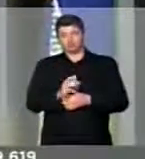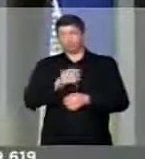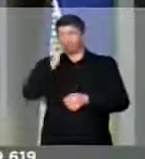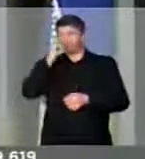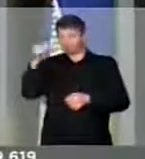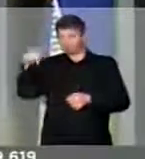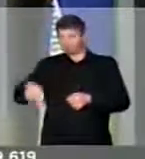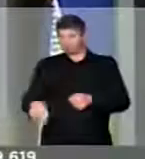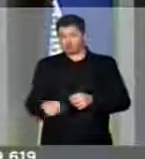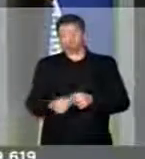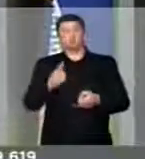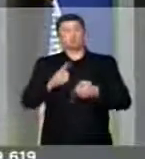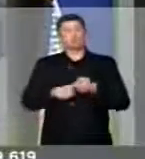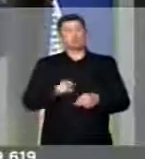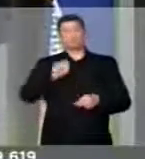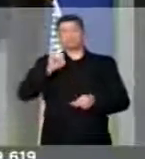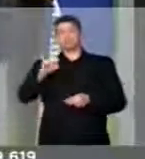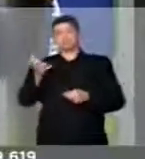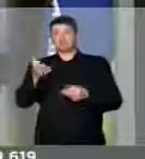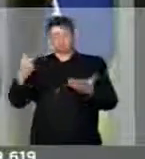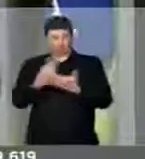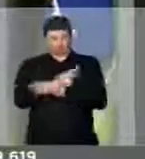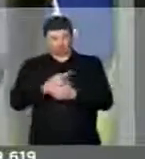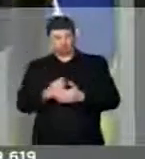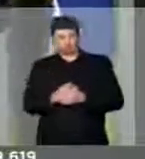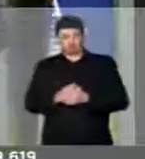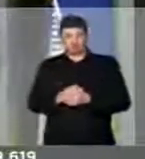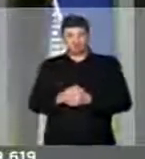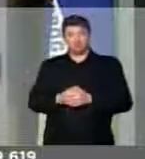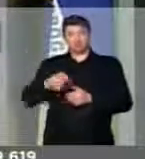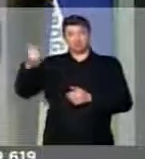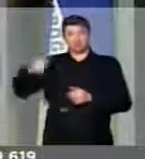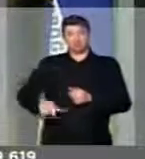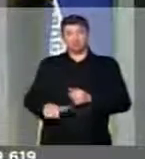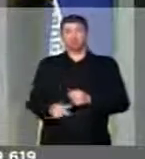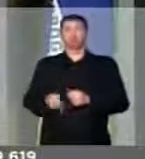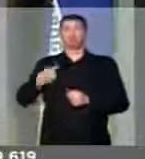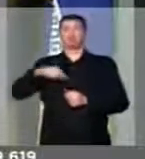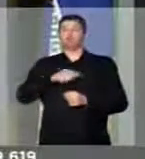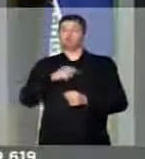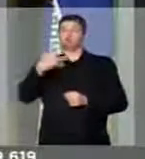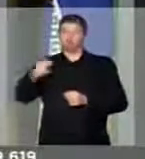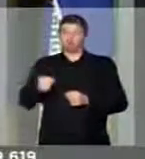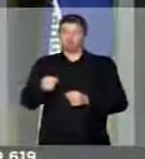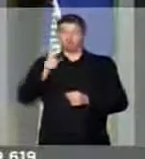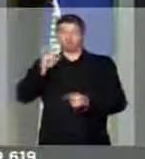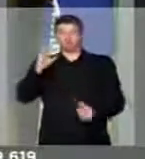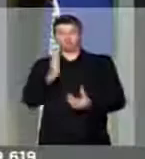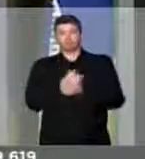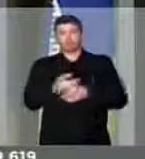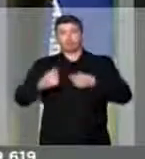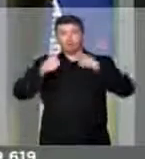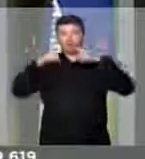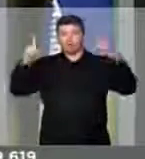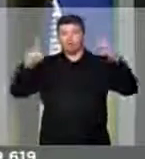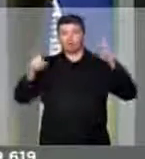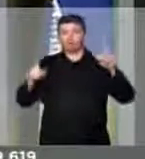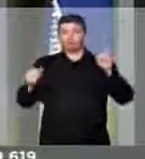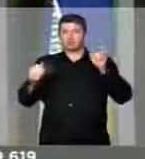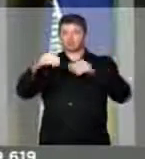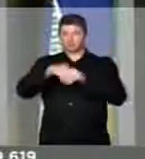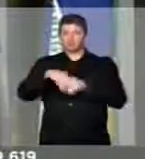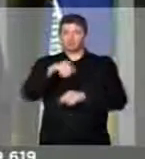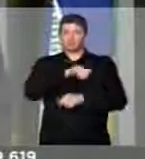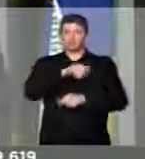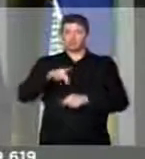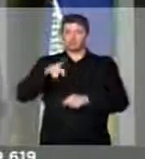avisando aqui, porque caso venha acontecer isso, mais uma vez entraremos, Marco Pestana, com uma reclamação junto ao